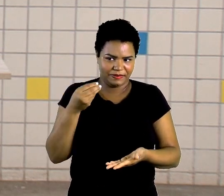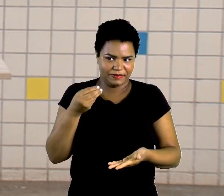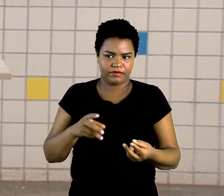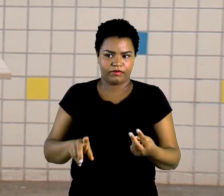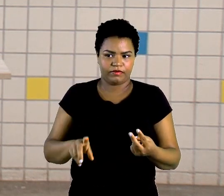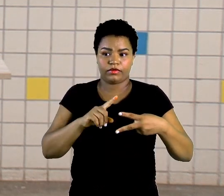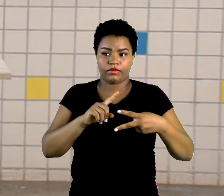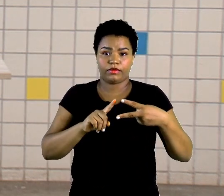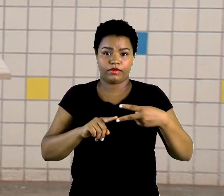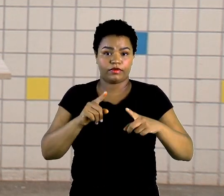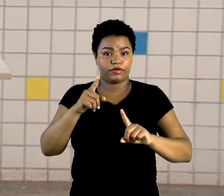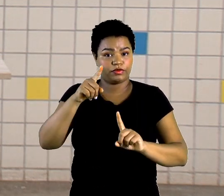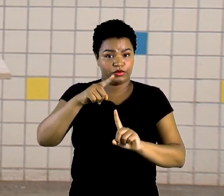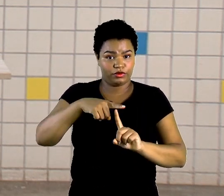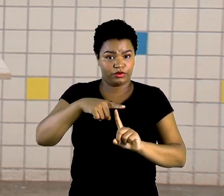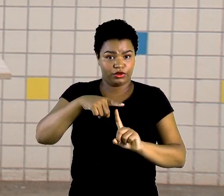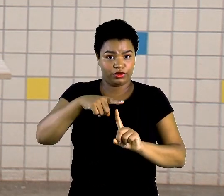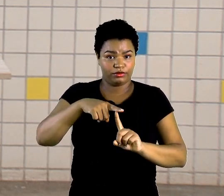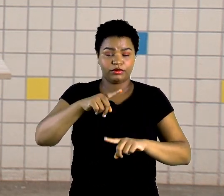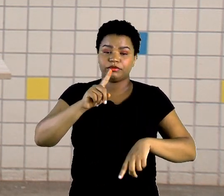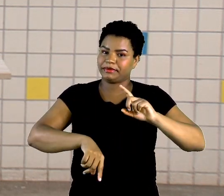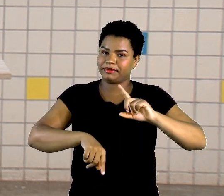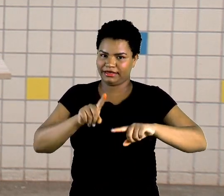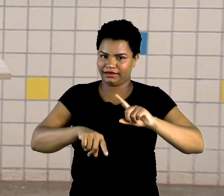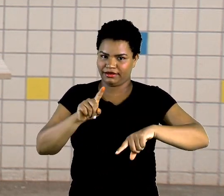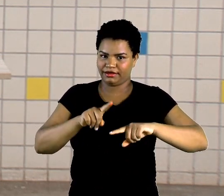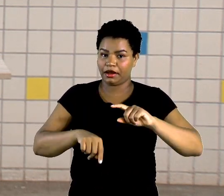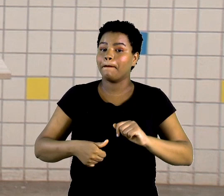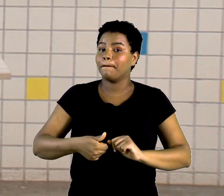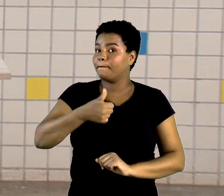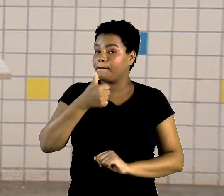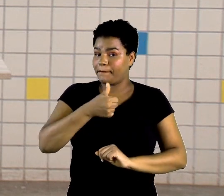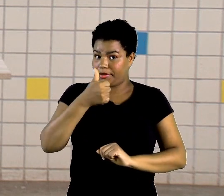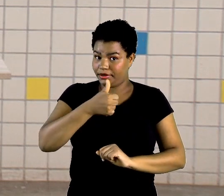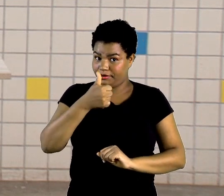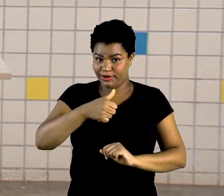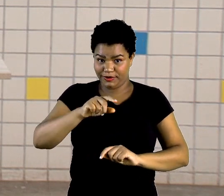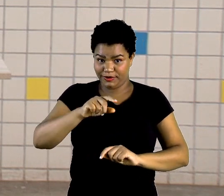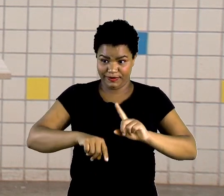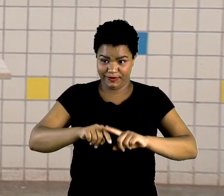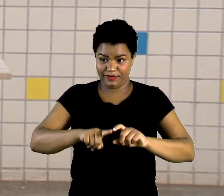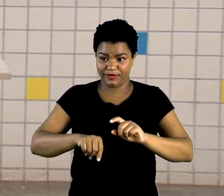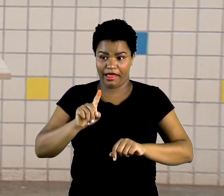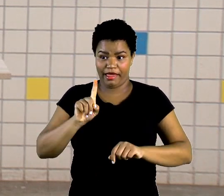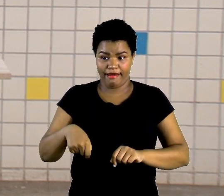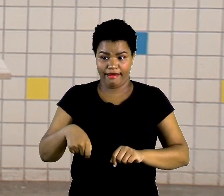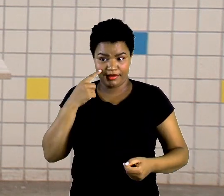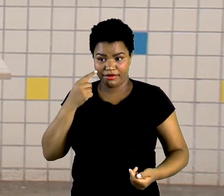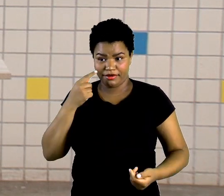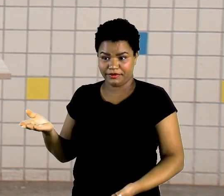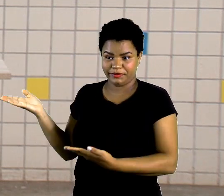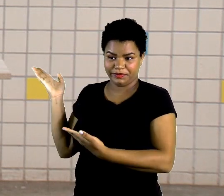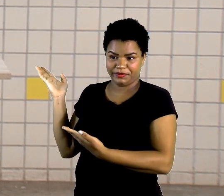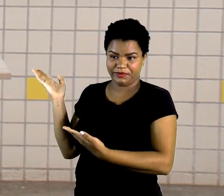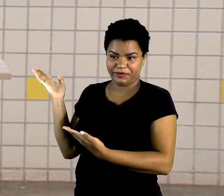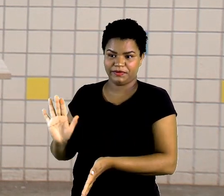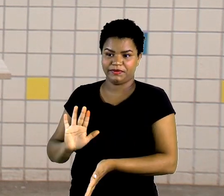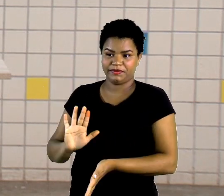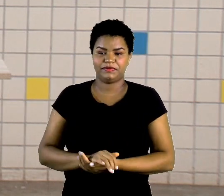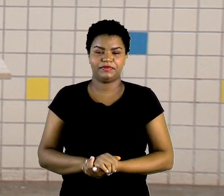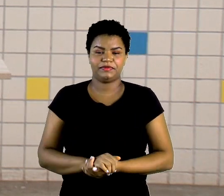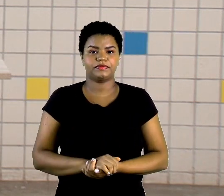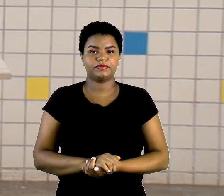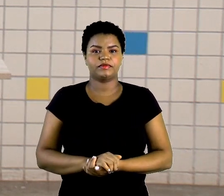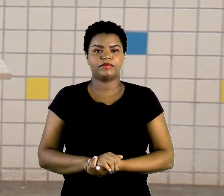dois tipos de objetos. O primeiro objeto é esse aqui. Esse objeto,